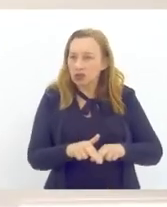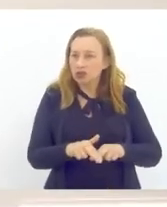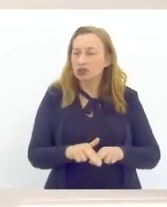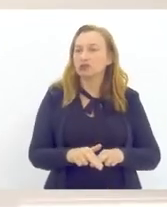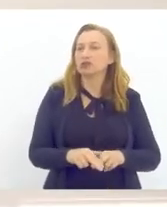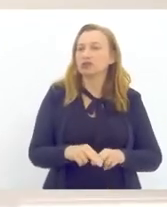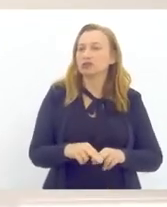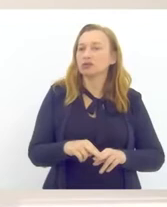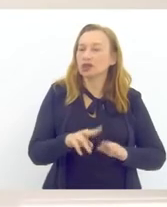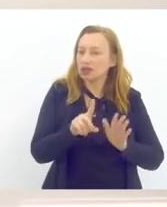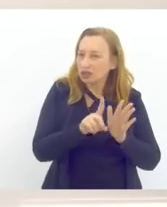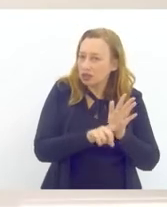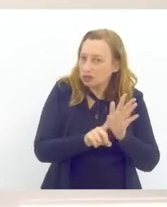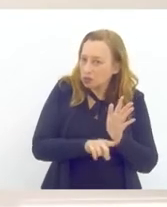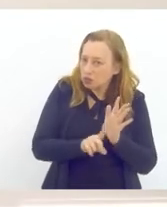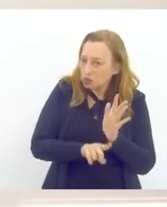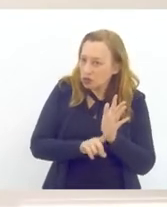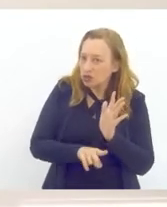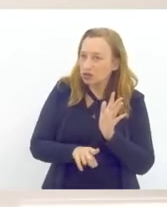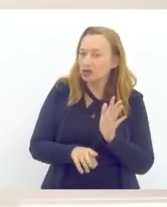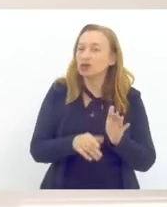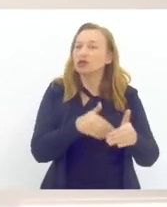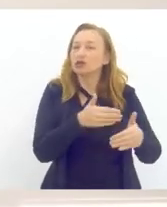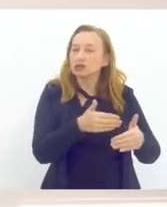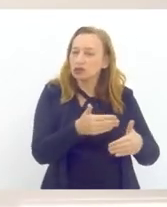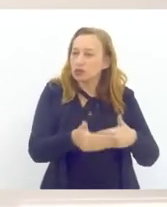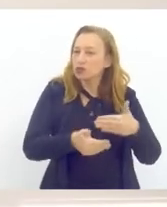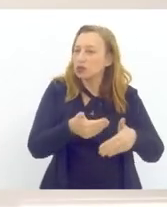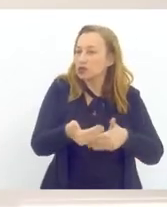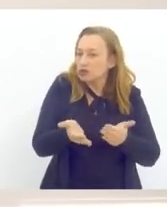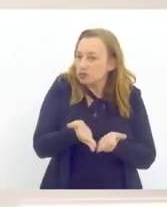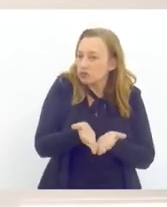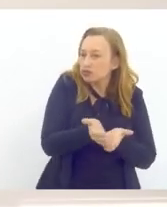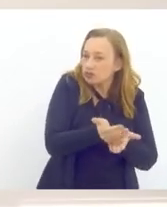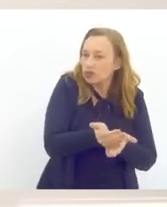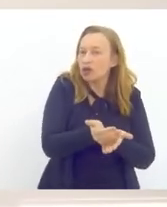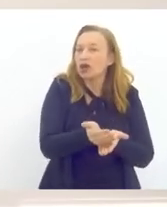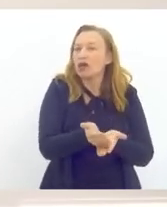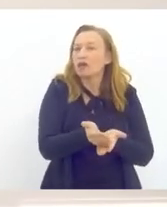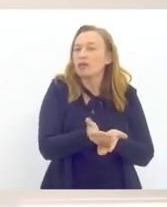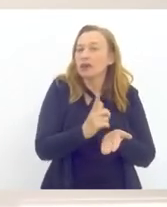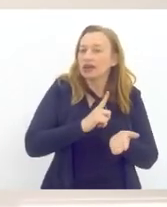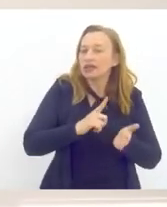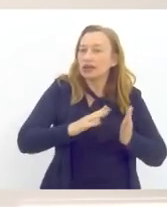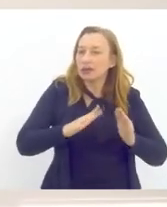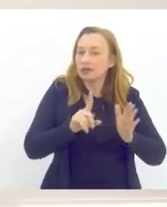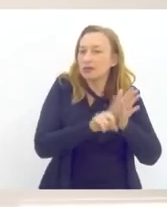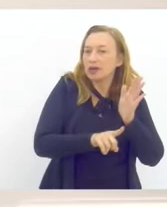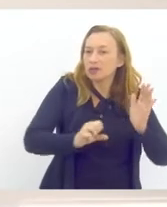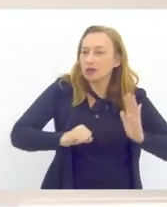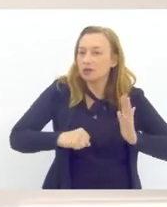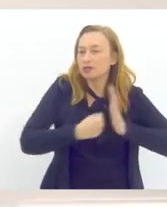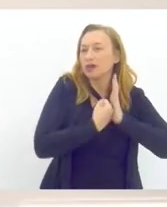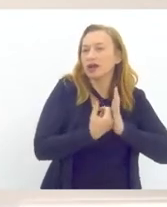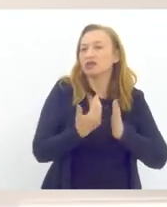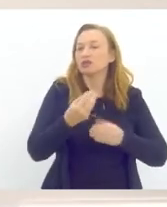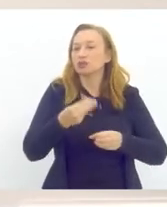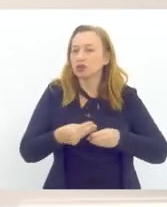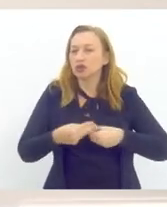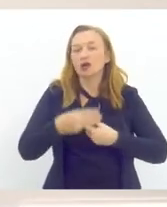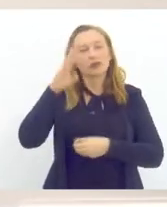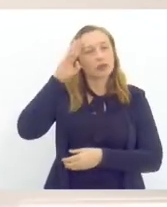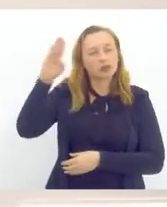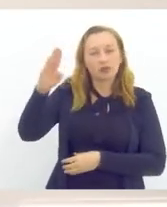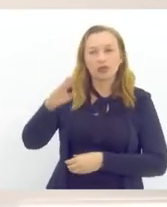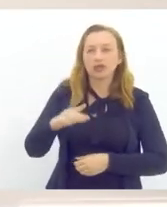diluição desse processo de ressarcimento é para que tenha o menos impacto possível nos municípios, principalmente onde a gente